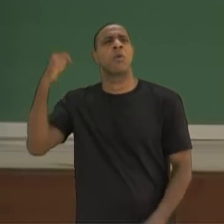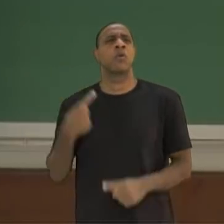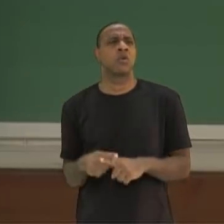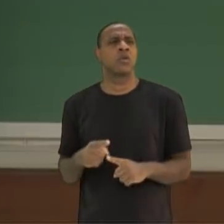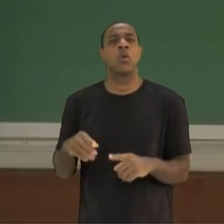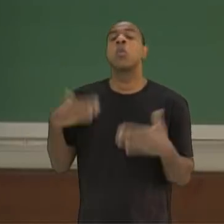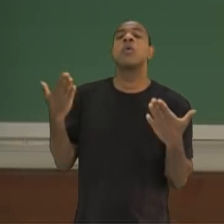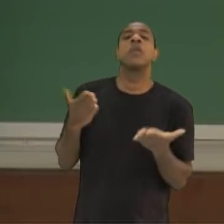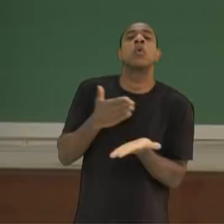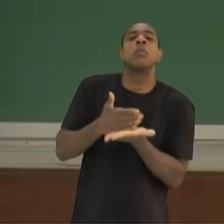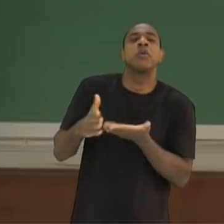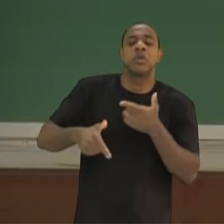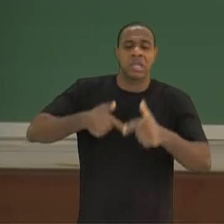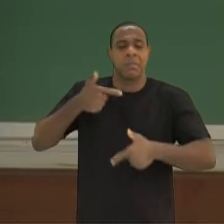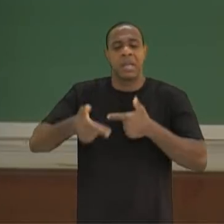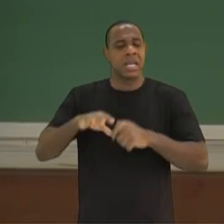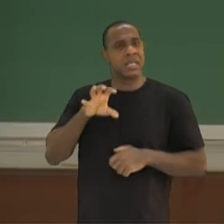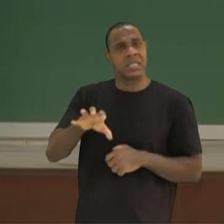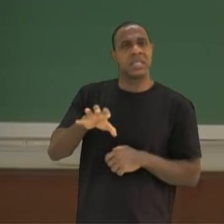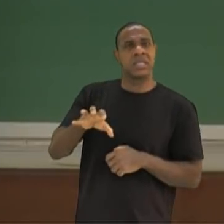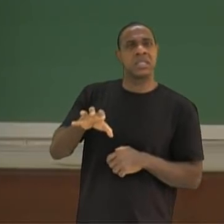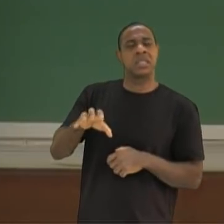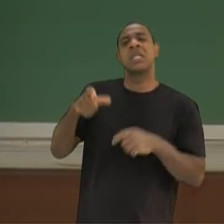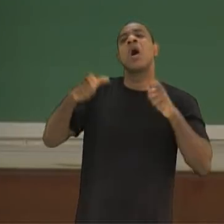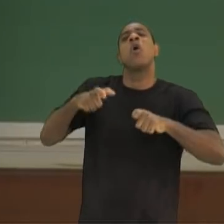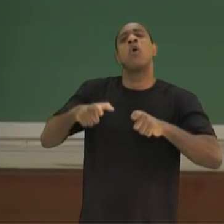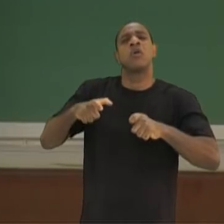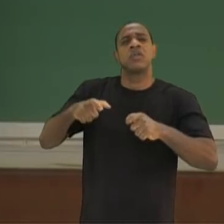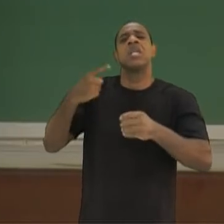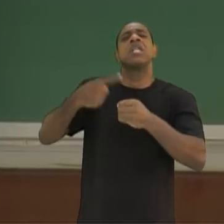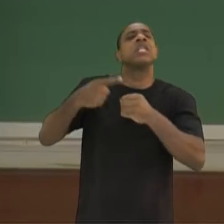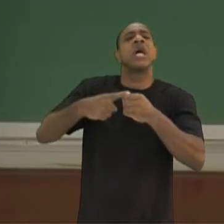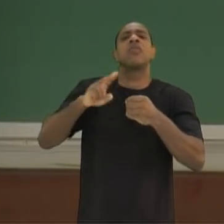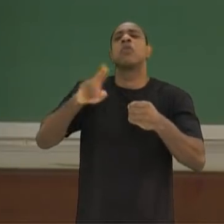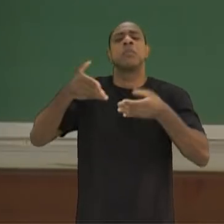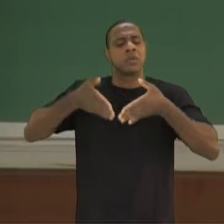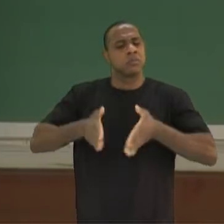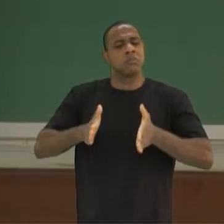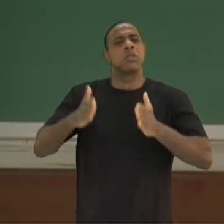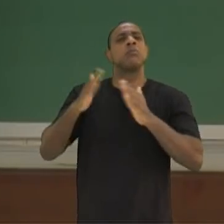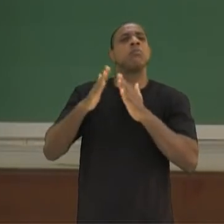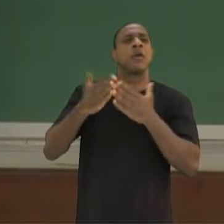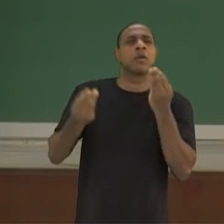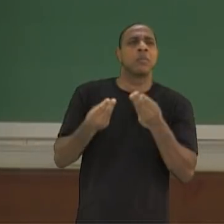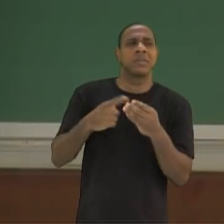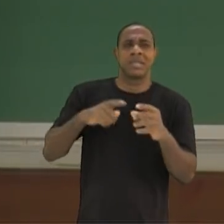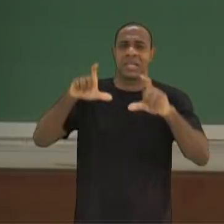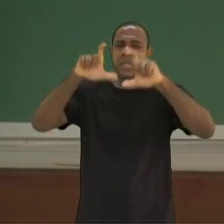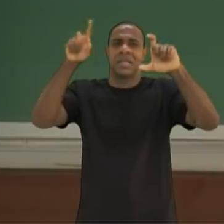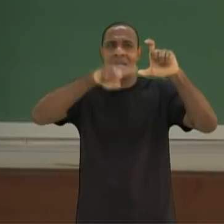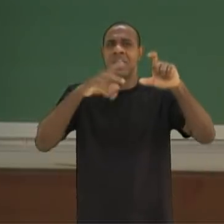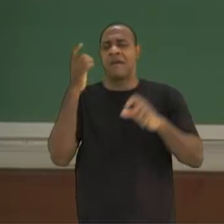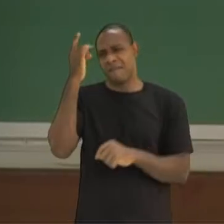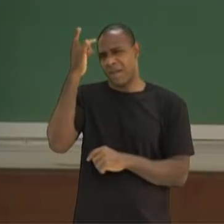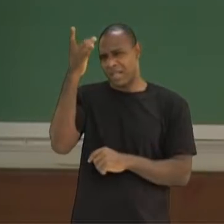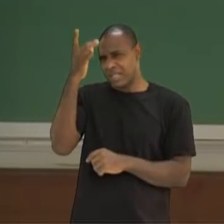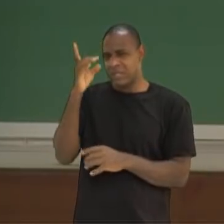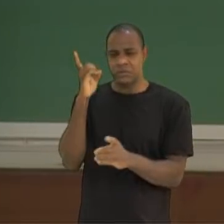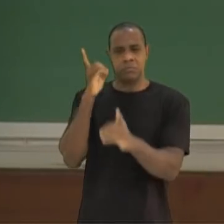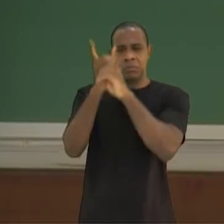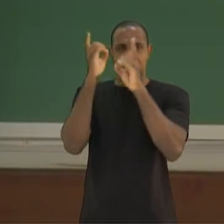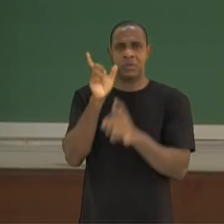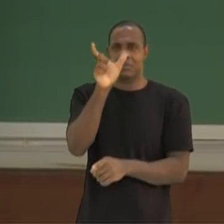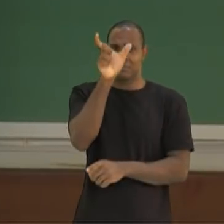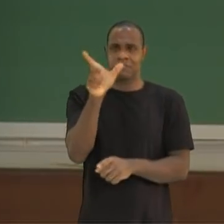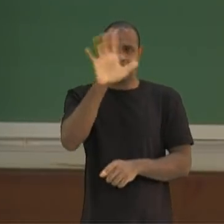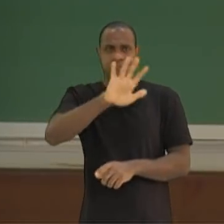que ele começou? De onde ele é? Essas perguntas todas estão no teu texto. É facinho de você identificar. E